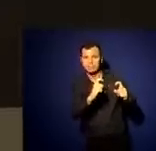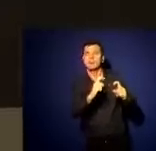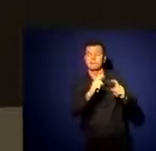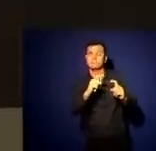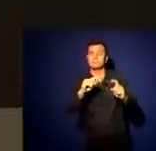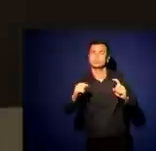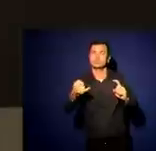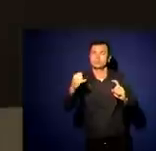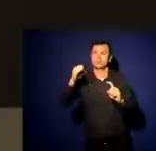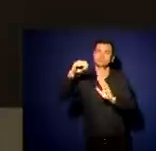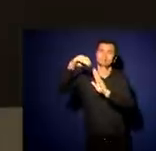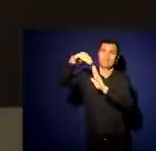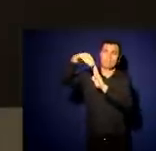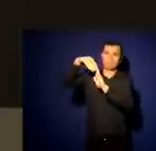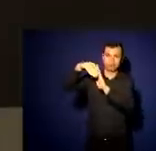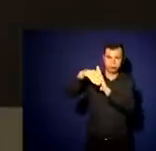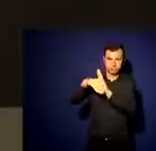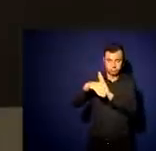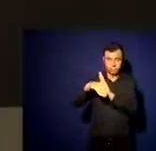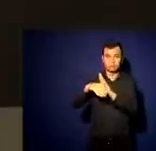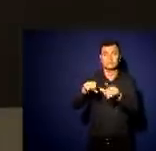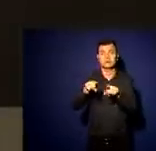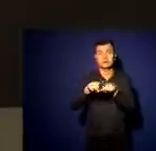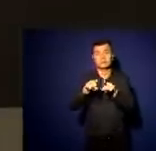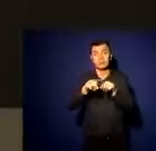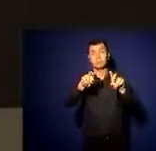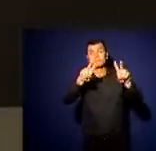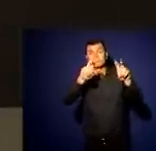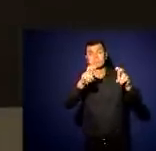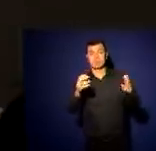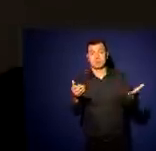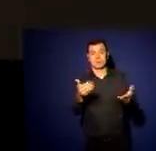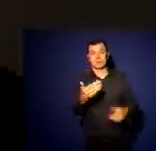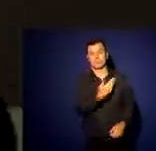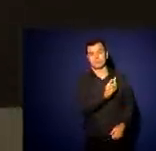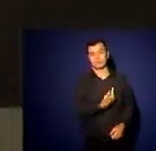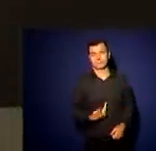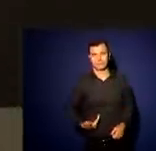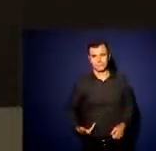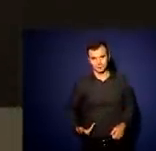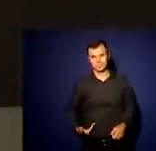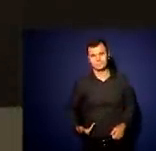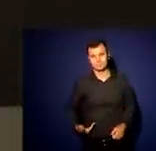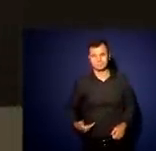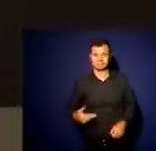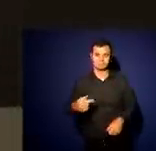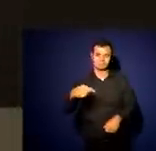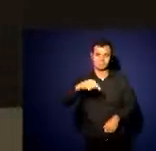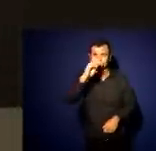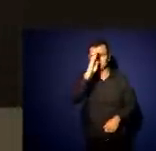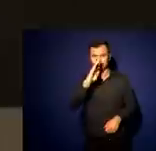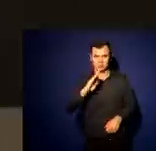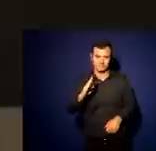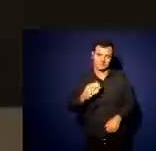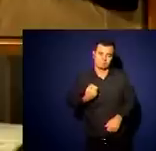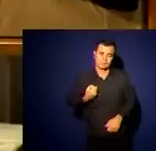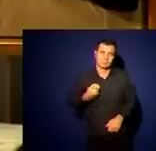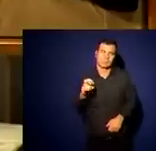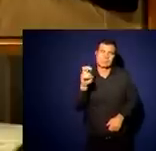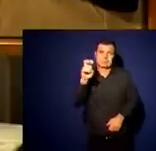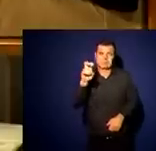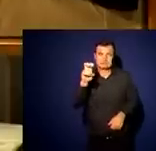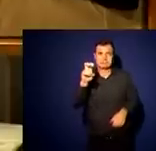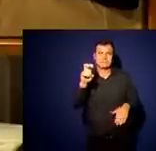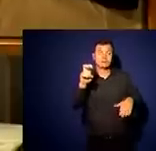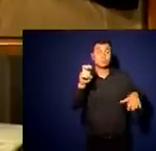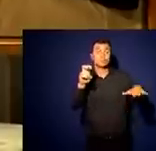o a visão sobre o governo atual né o Brasil historicamente ele é o país nota 5 né o local acho que tá